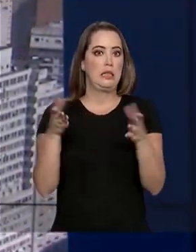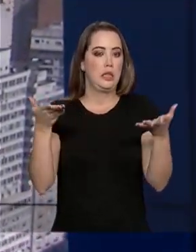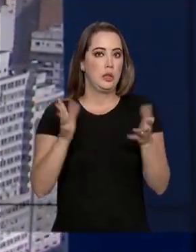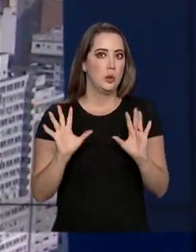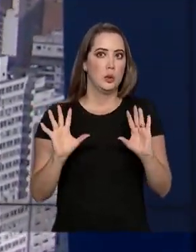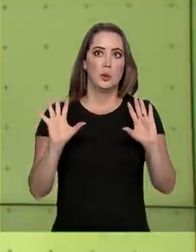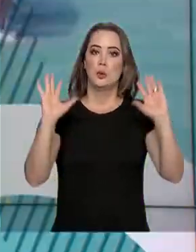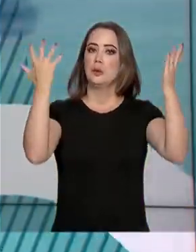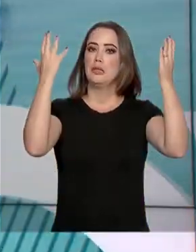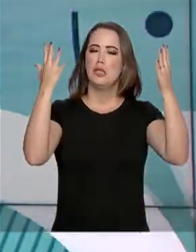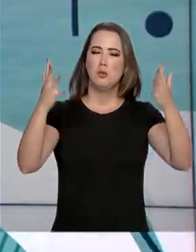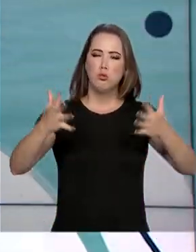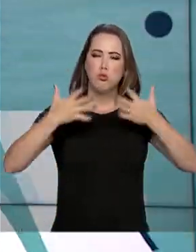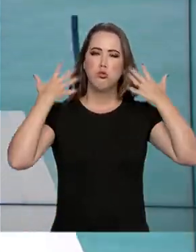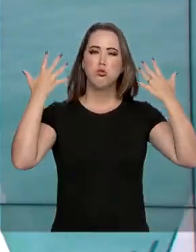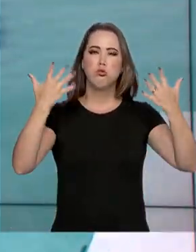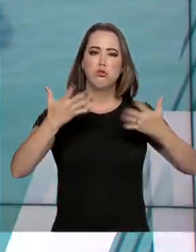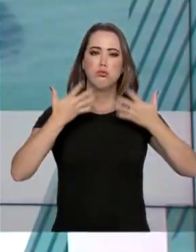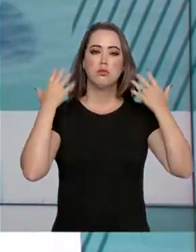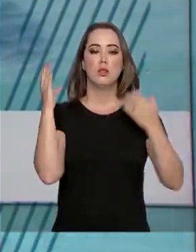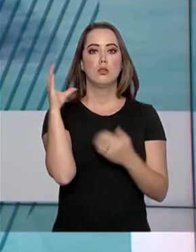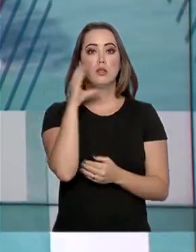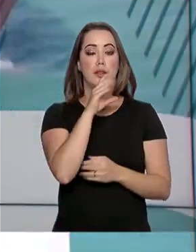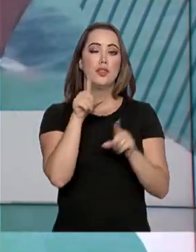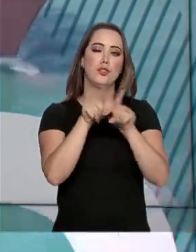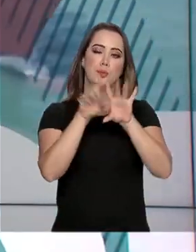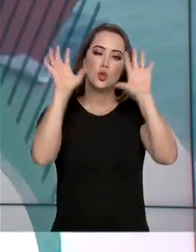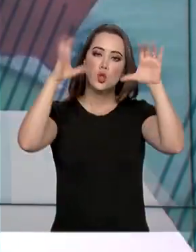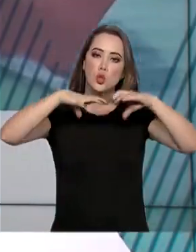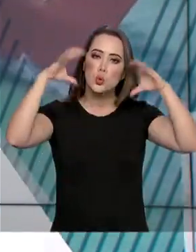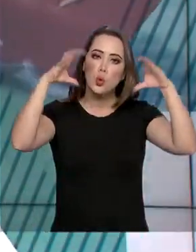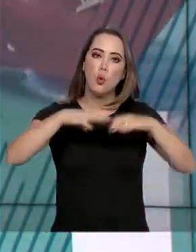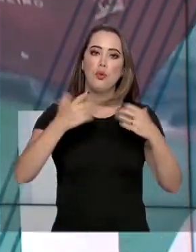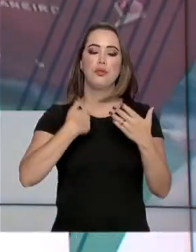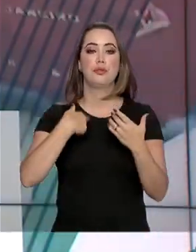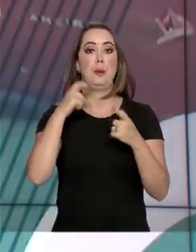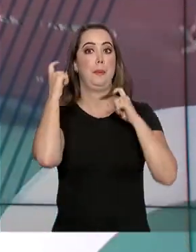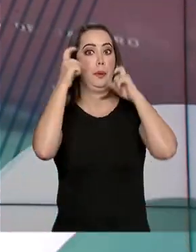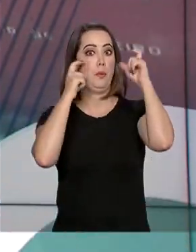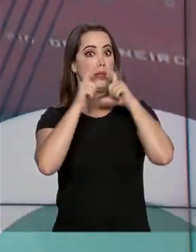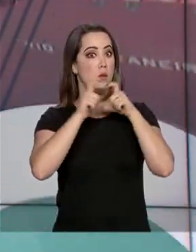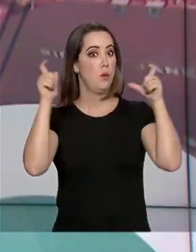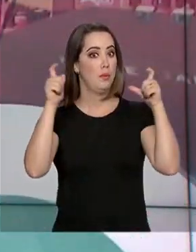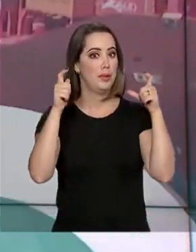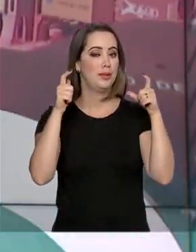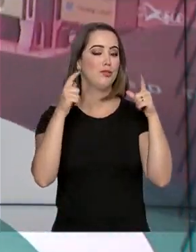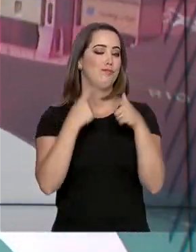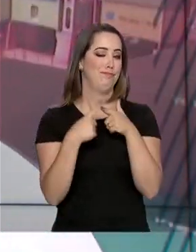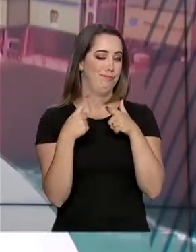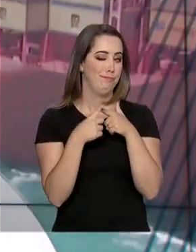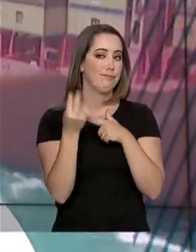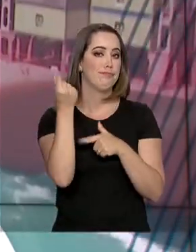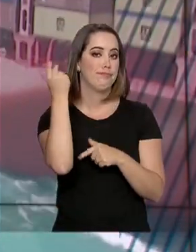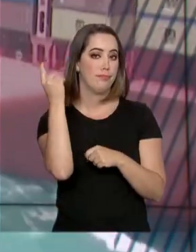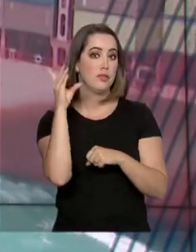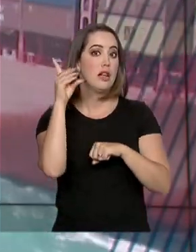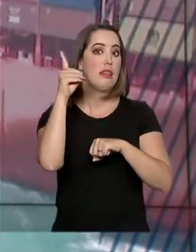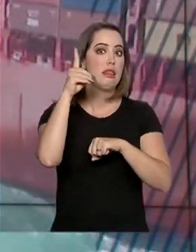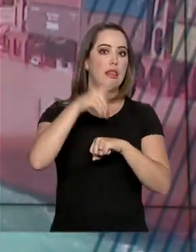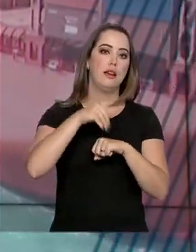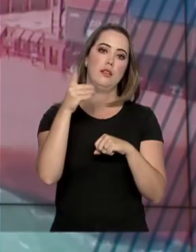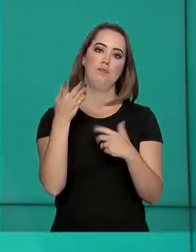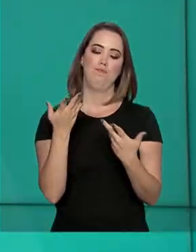estação mais quente e chuvosa do ano, aumenta a preocupação com uma velha conhecida, a dengue. Especialistas garantem, a